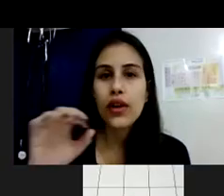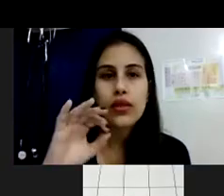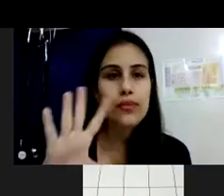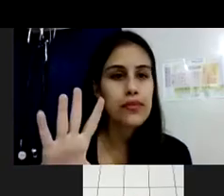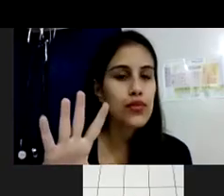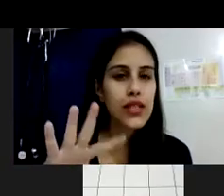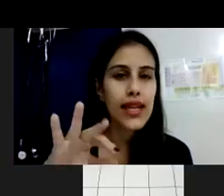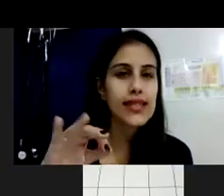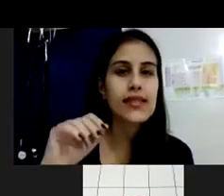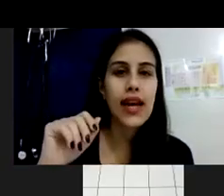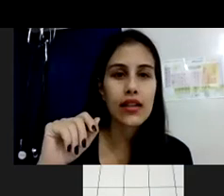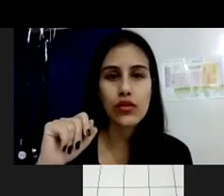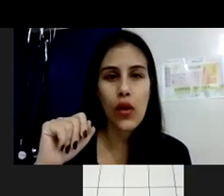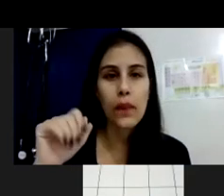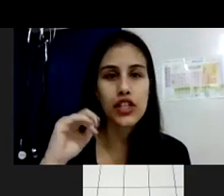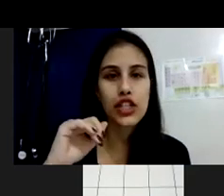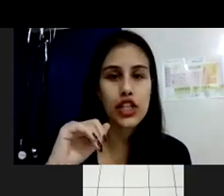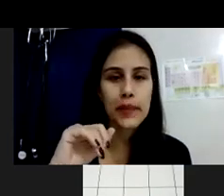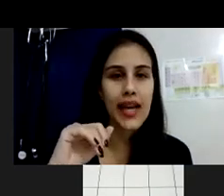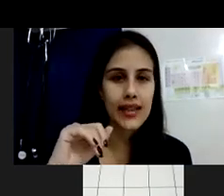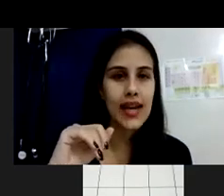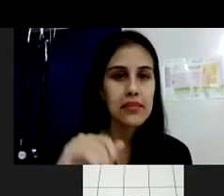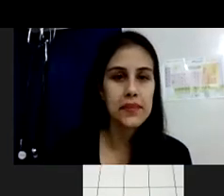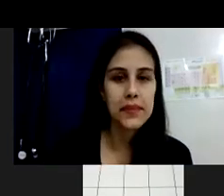volta, falta uns 3 slides só para a gente